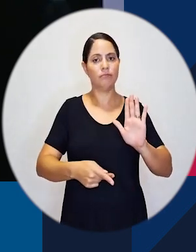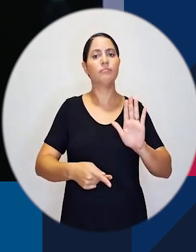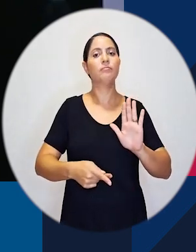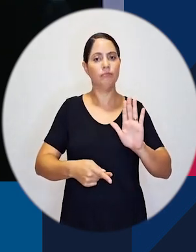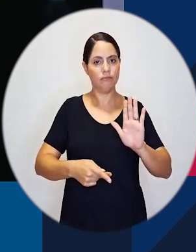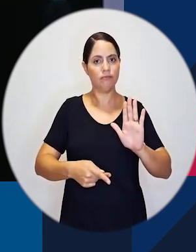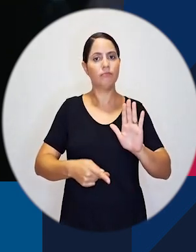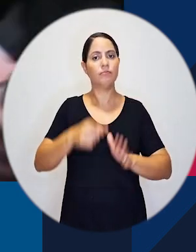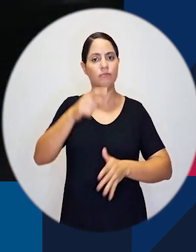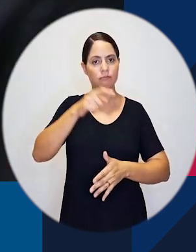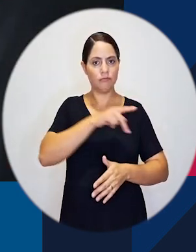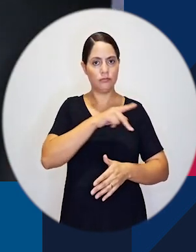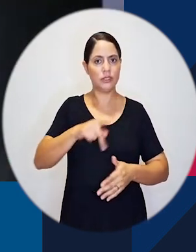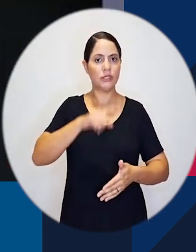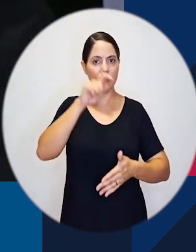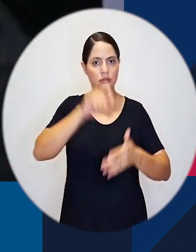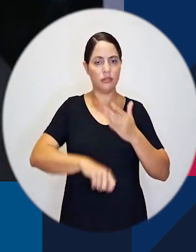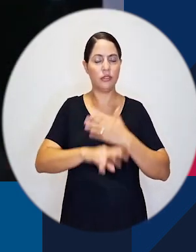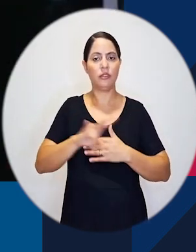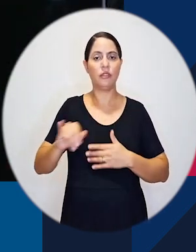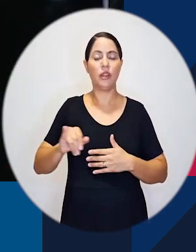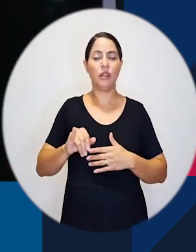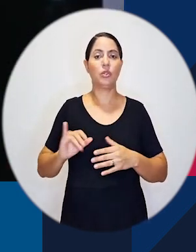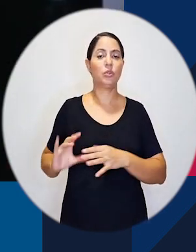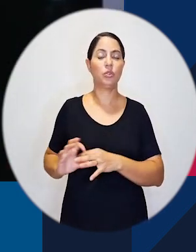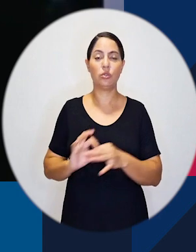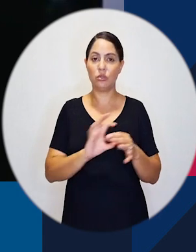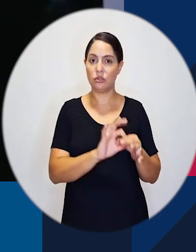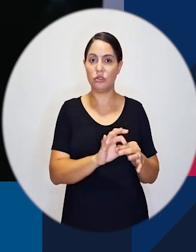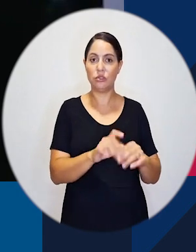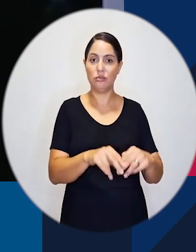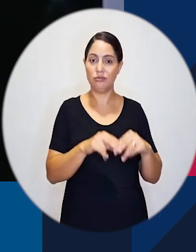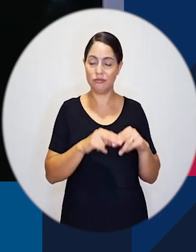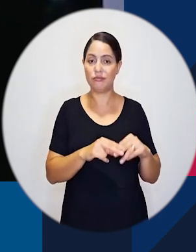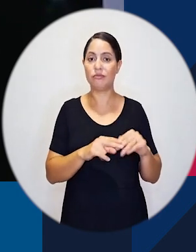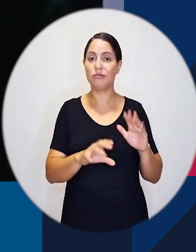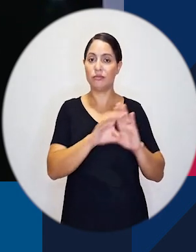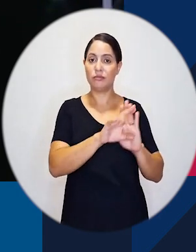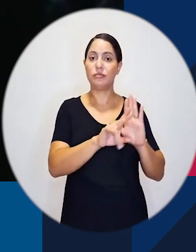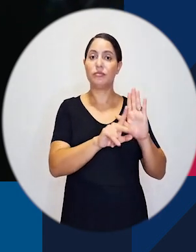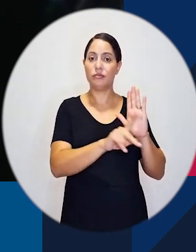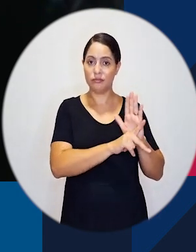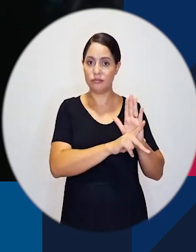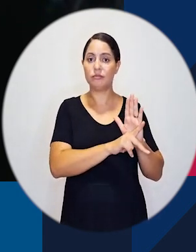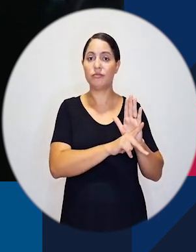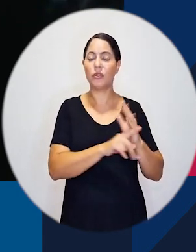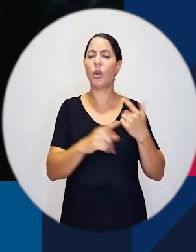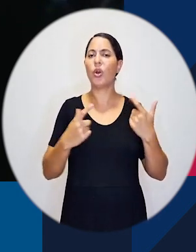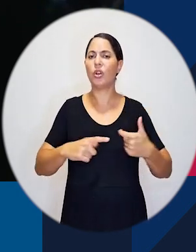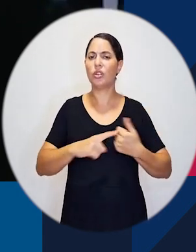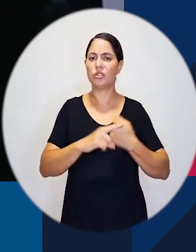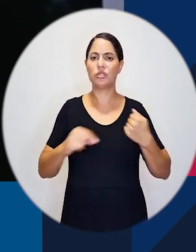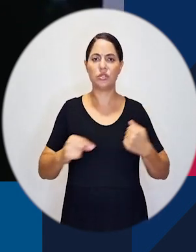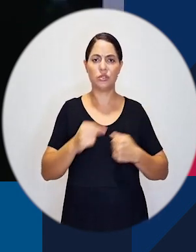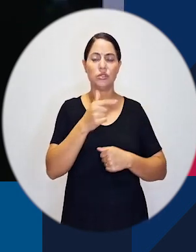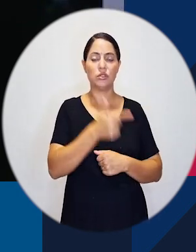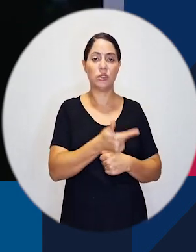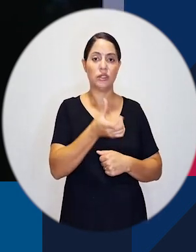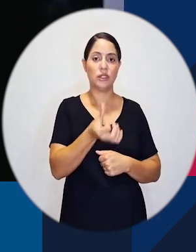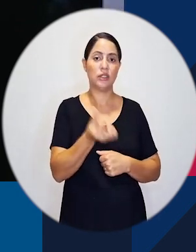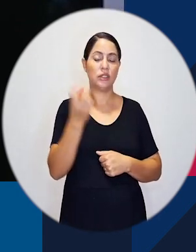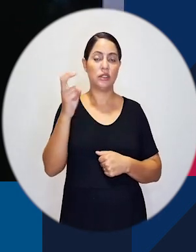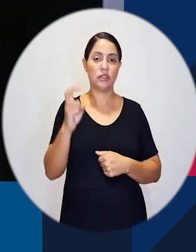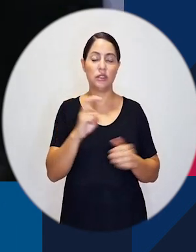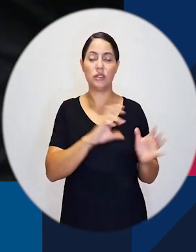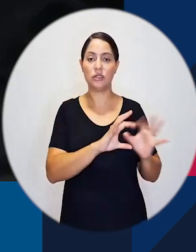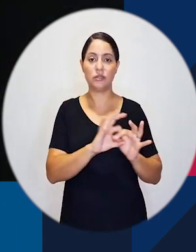corrige uma distorção do processo penal brasileiro, contida no artigo 265, que é a possibilidade da